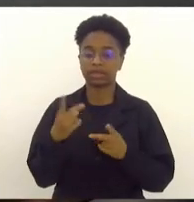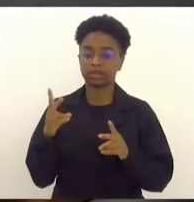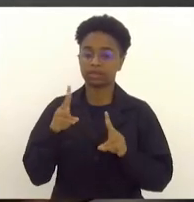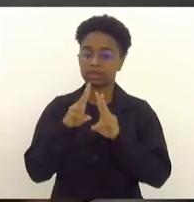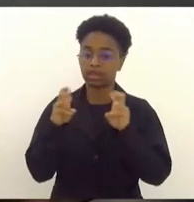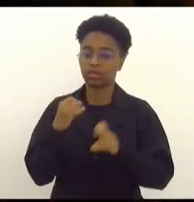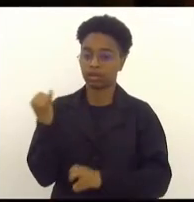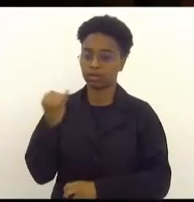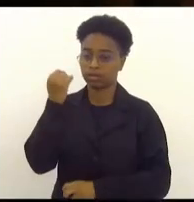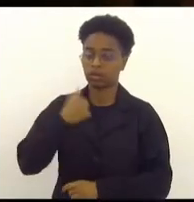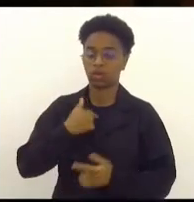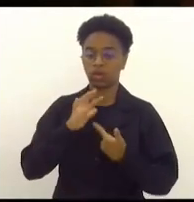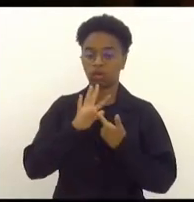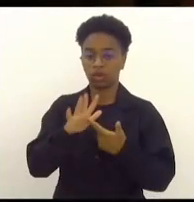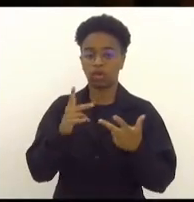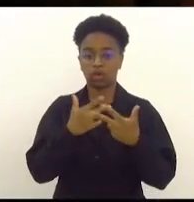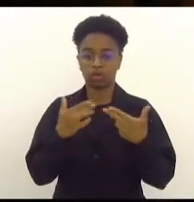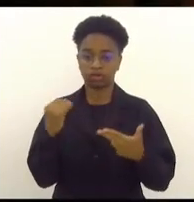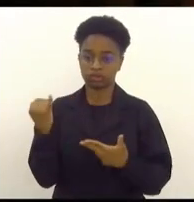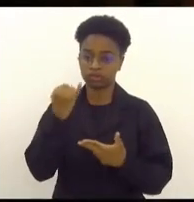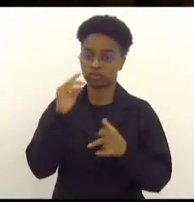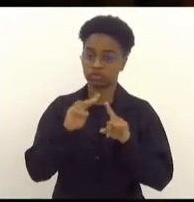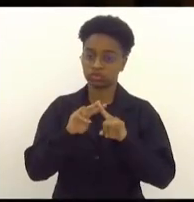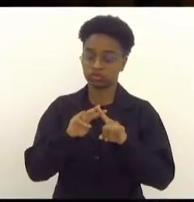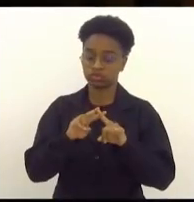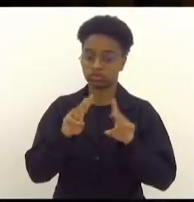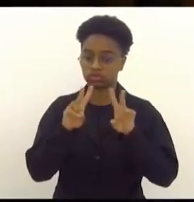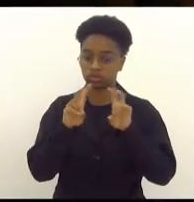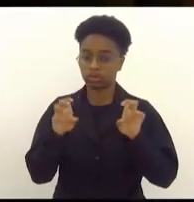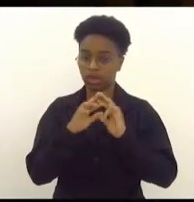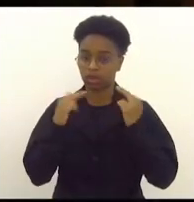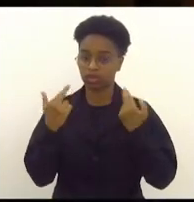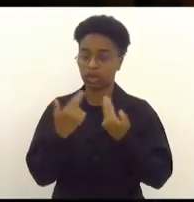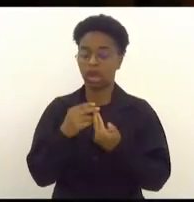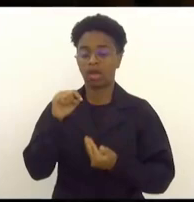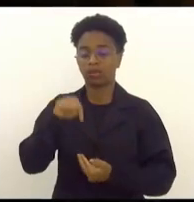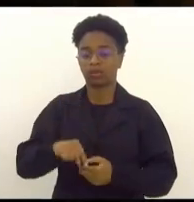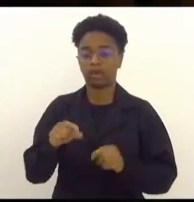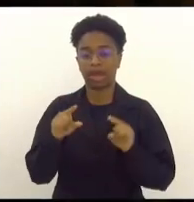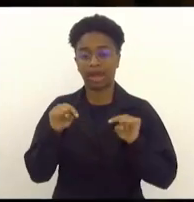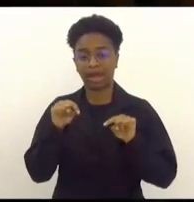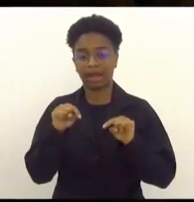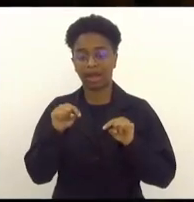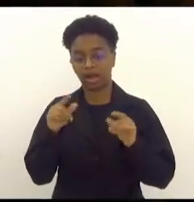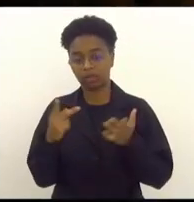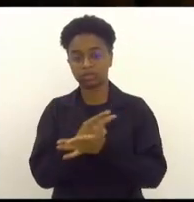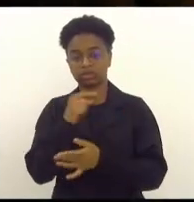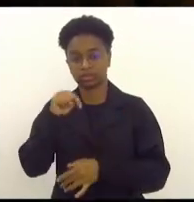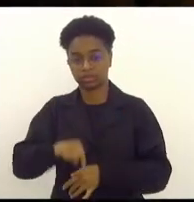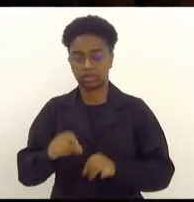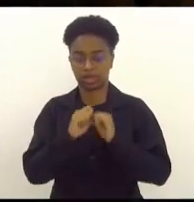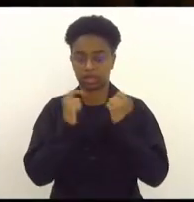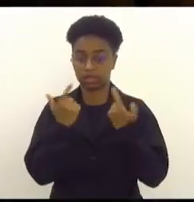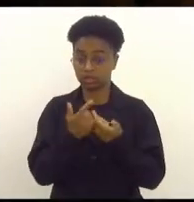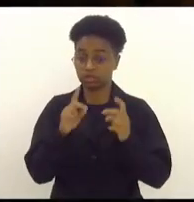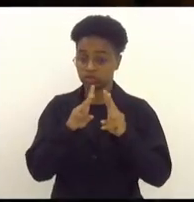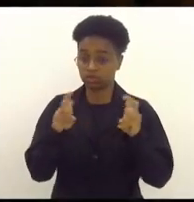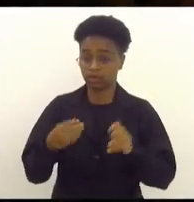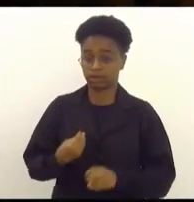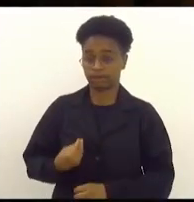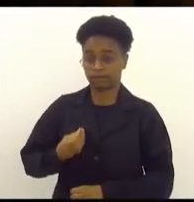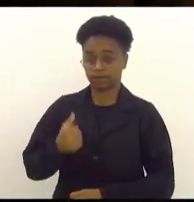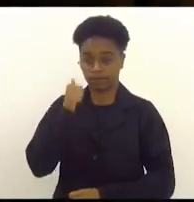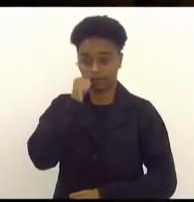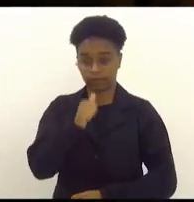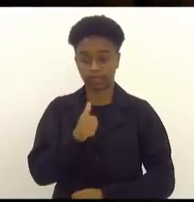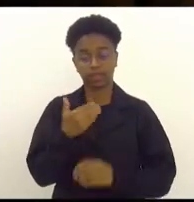elementos centrais sobre uma audiência pública realizada por essa casa que diz respeito à vida das mulheres e no entanto